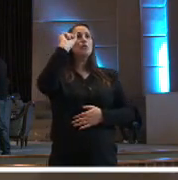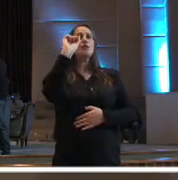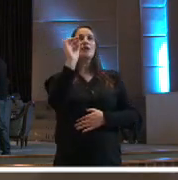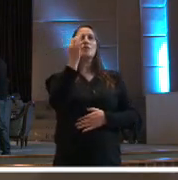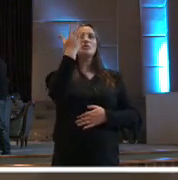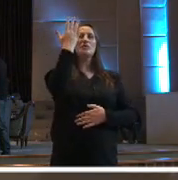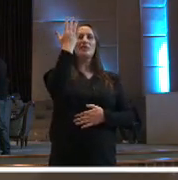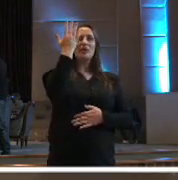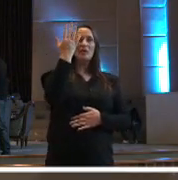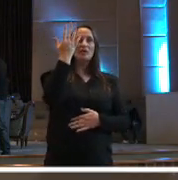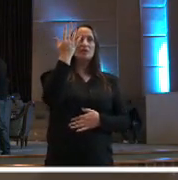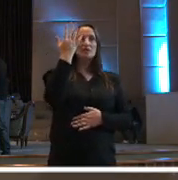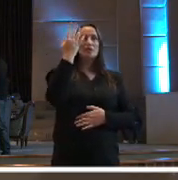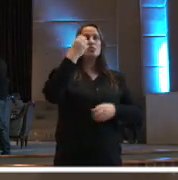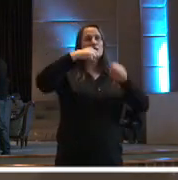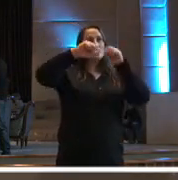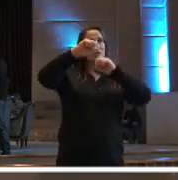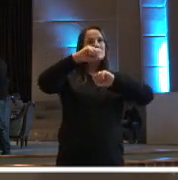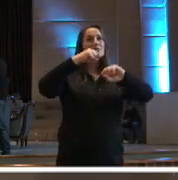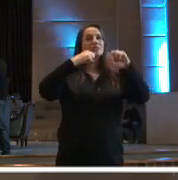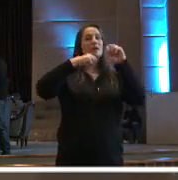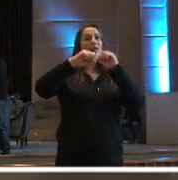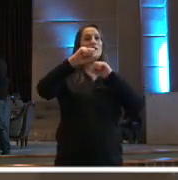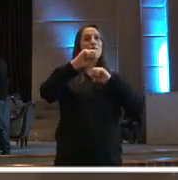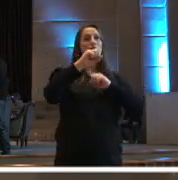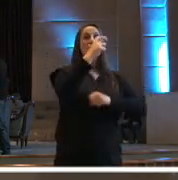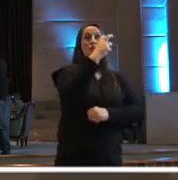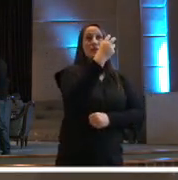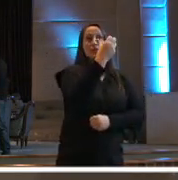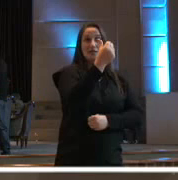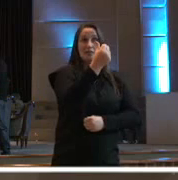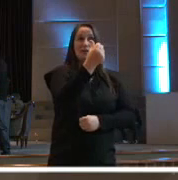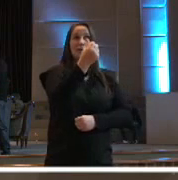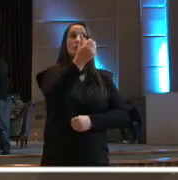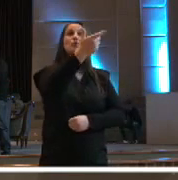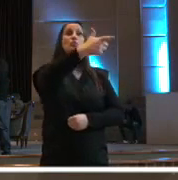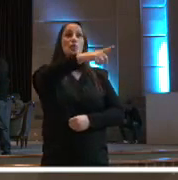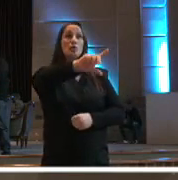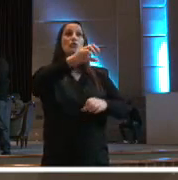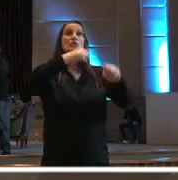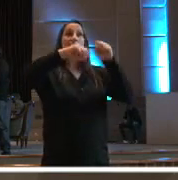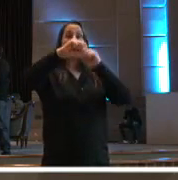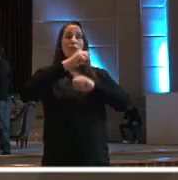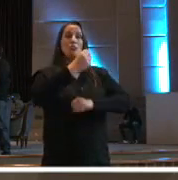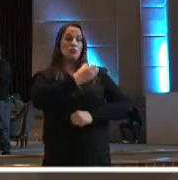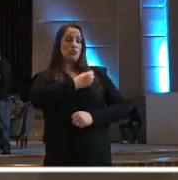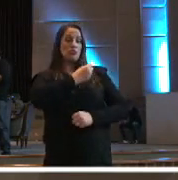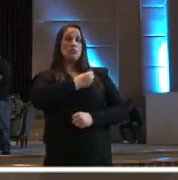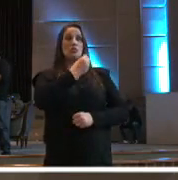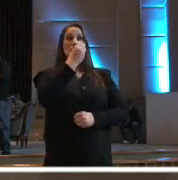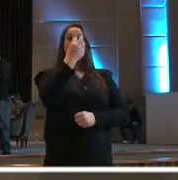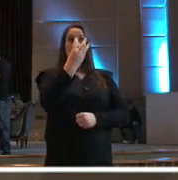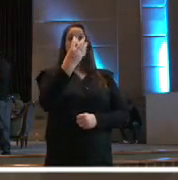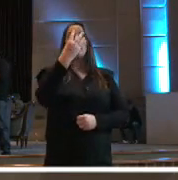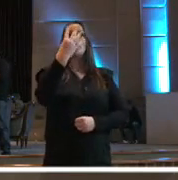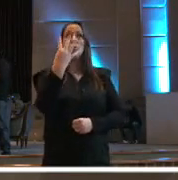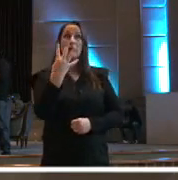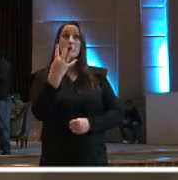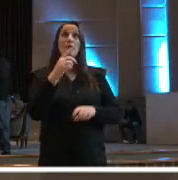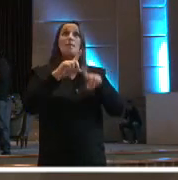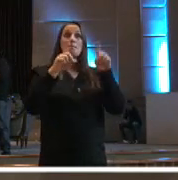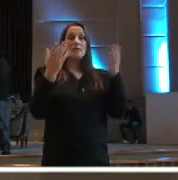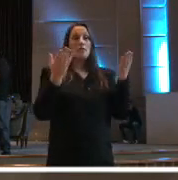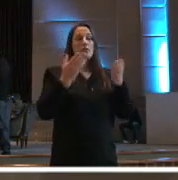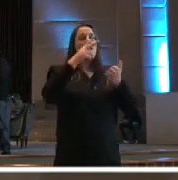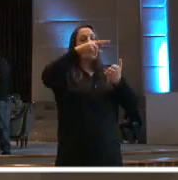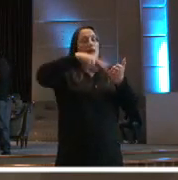Salmos 56 e 34, a gente tem que ler 1 Samuel capítulo 21, a